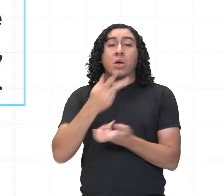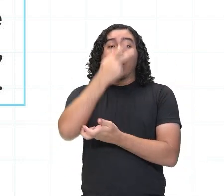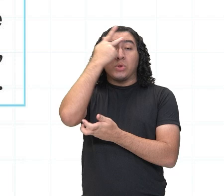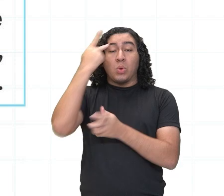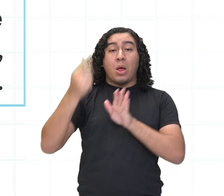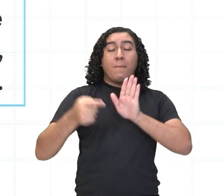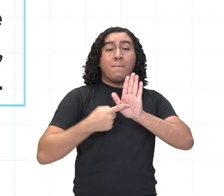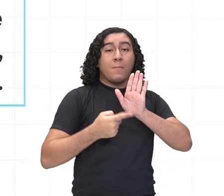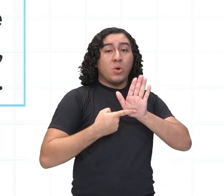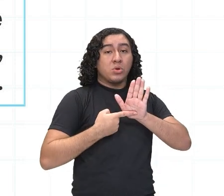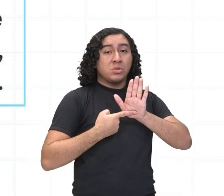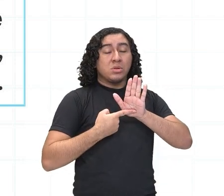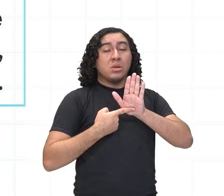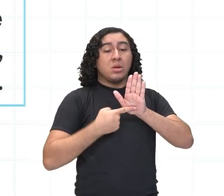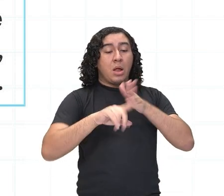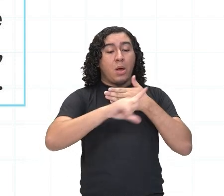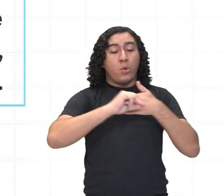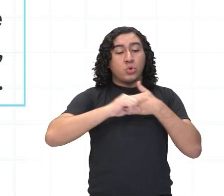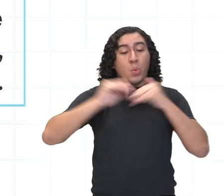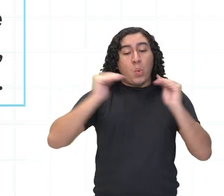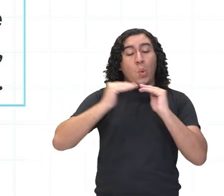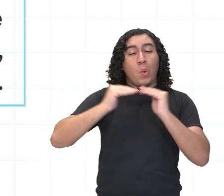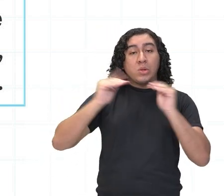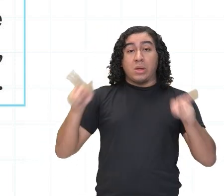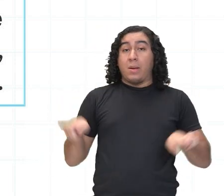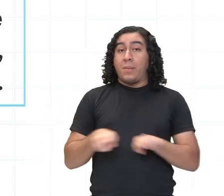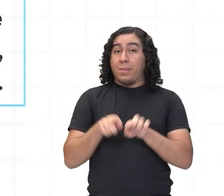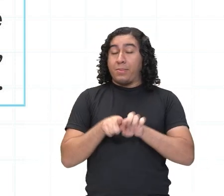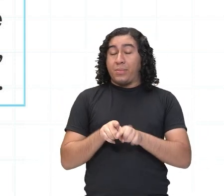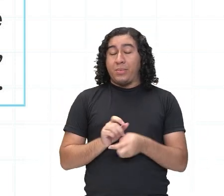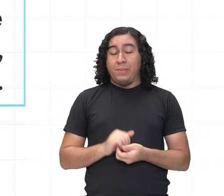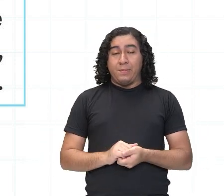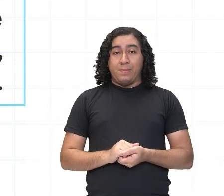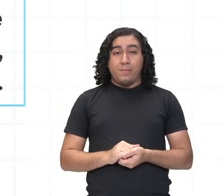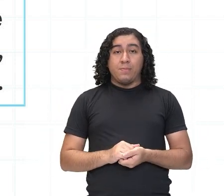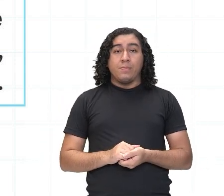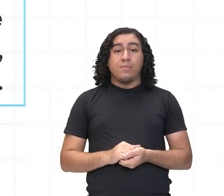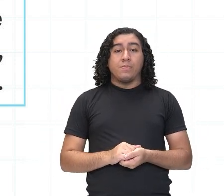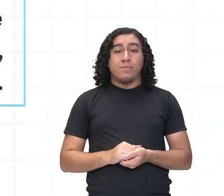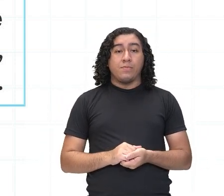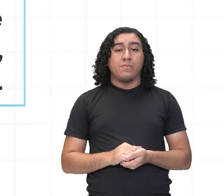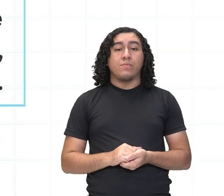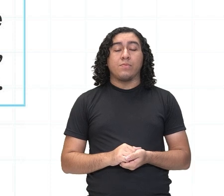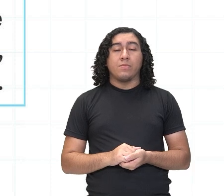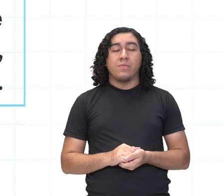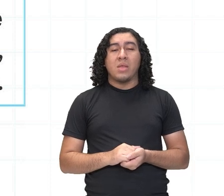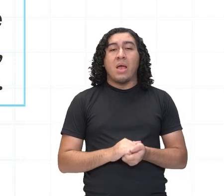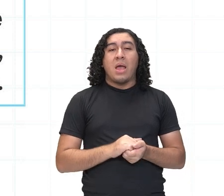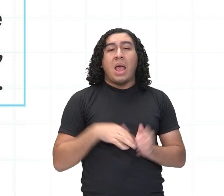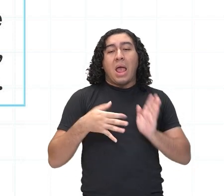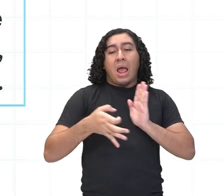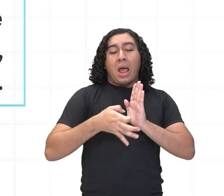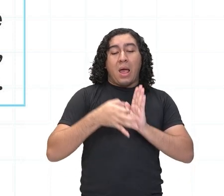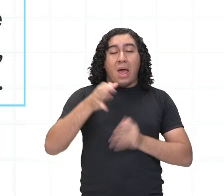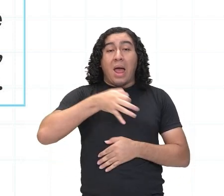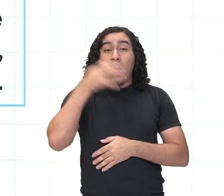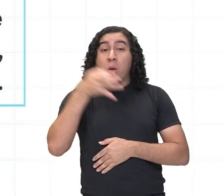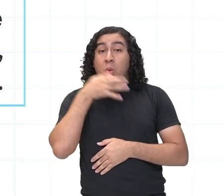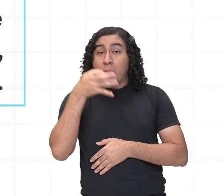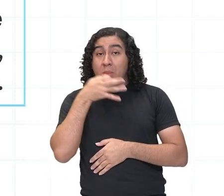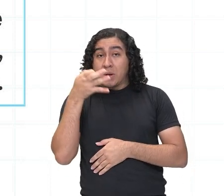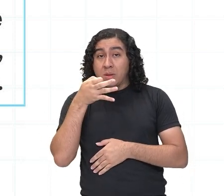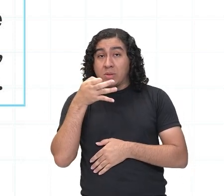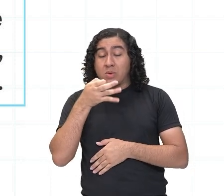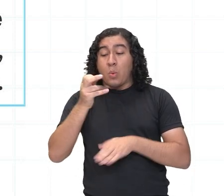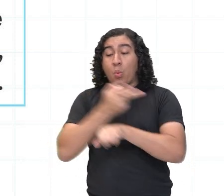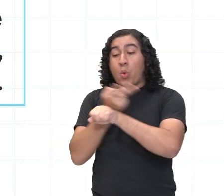defendido pelo articulista, não é? Então, ele vai buscar os argumentos para tentar convencer quem lê o